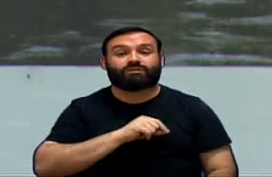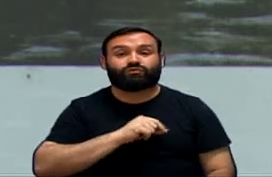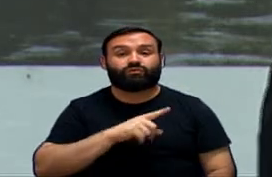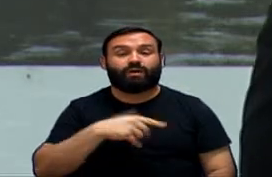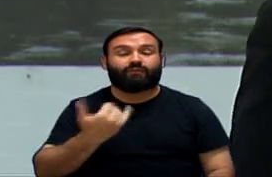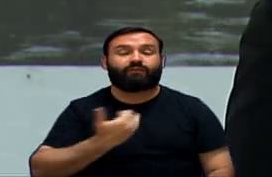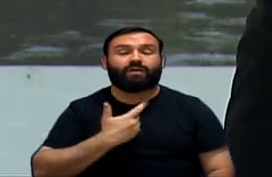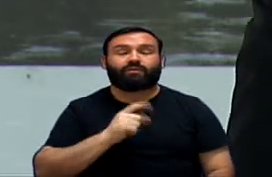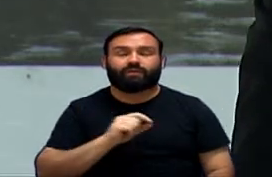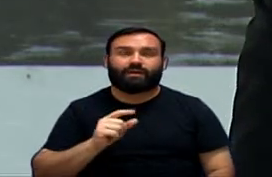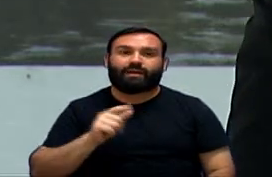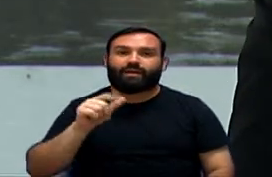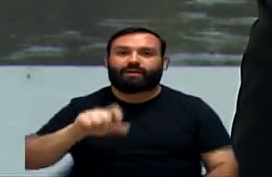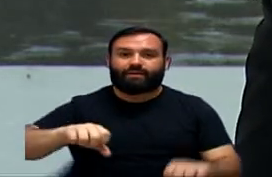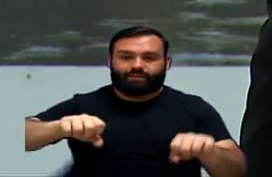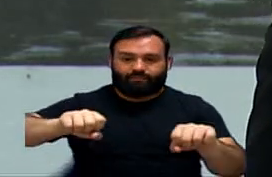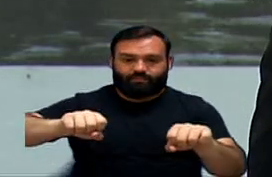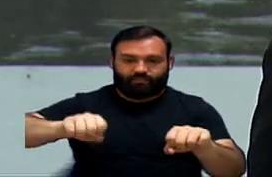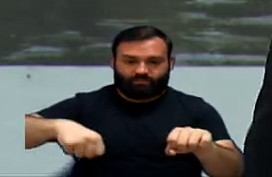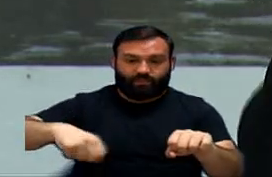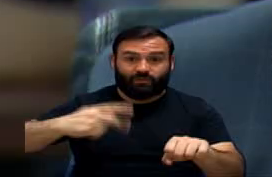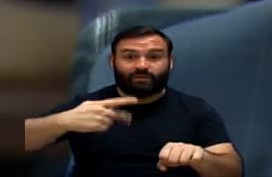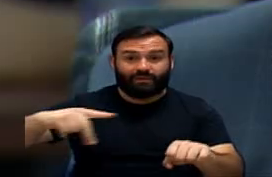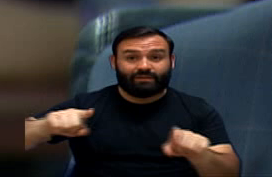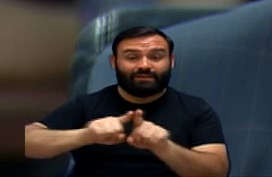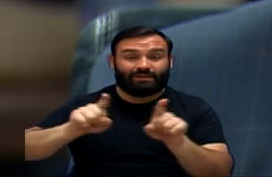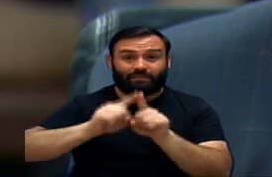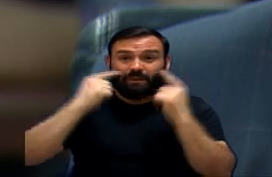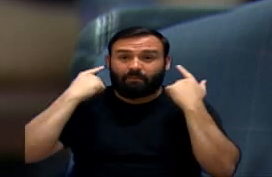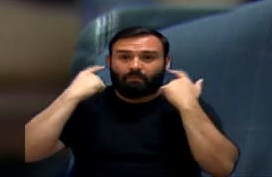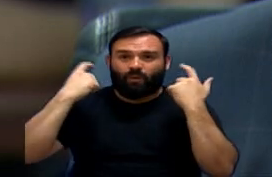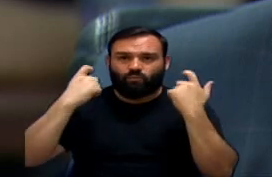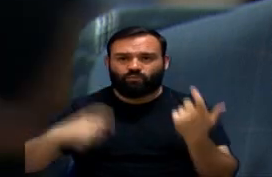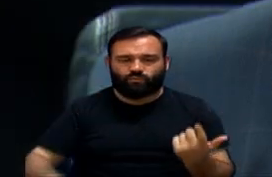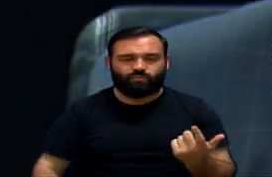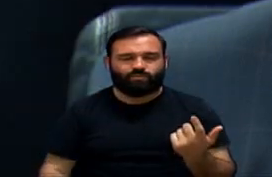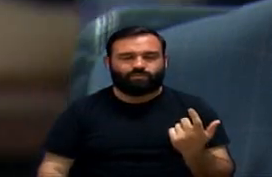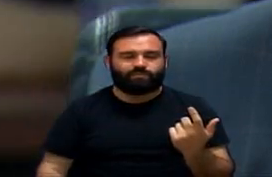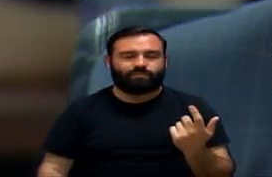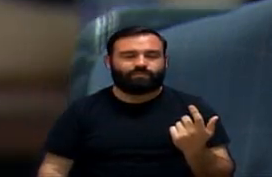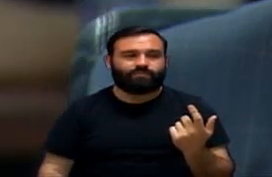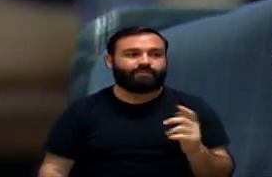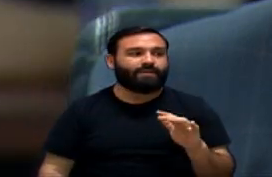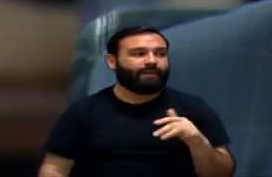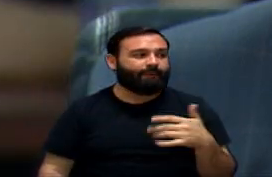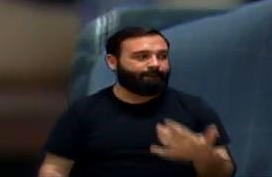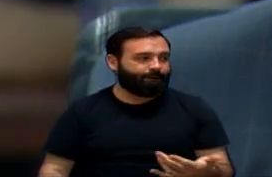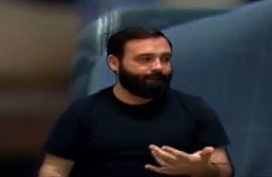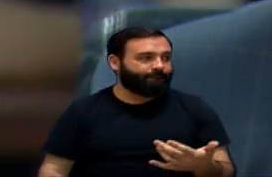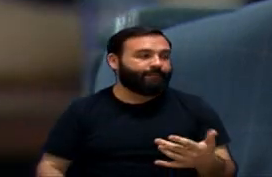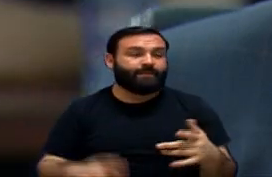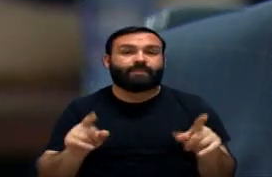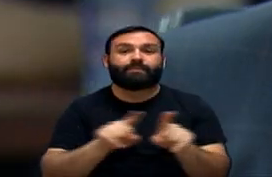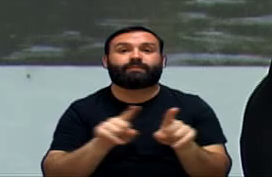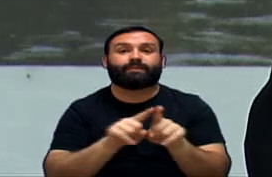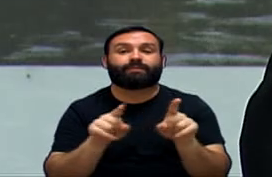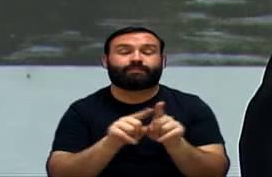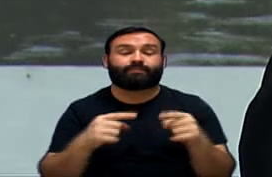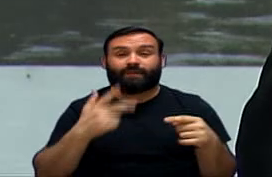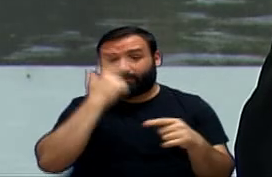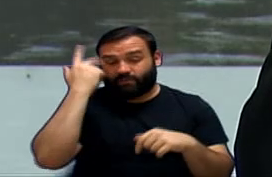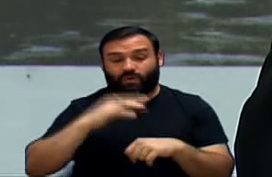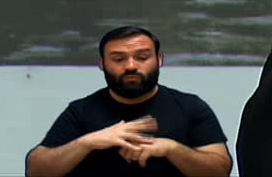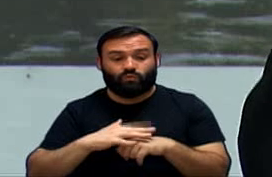seguinte algumas motos desses motoboys também é barulhenta aí Caiu um condomínio pessoa tá